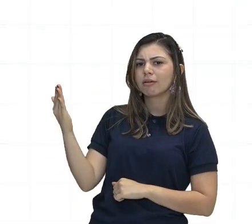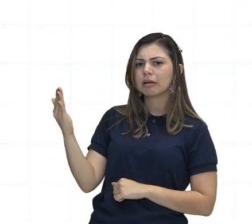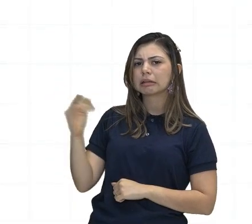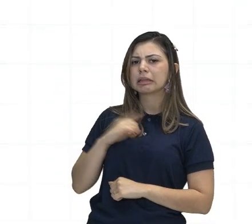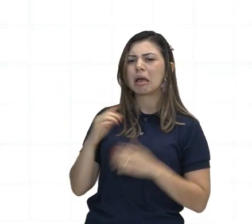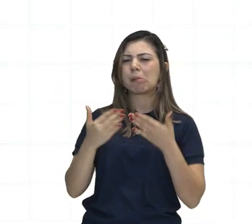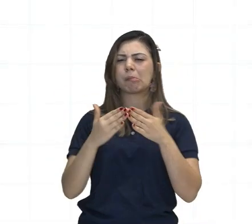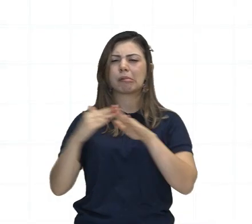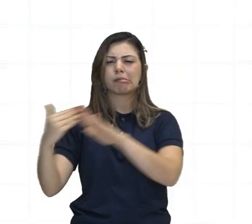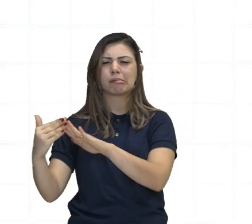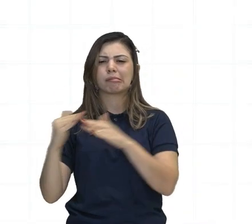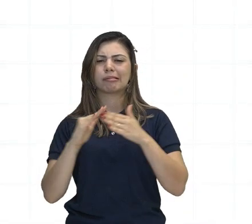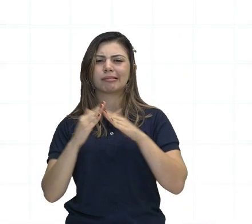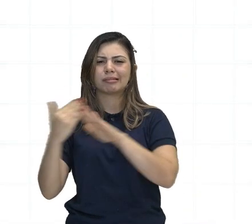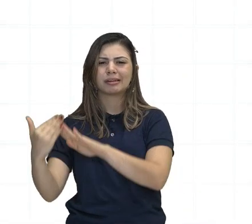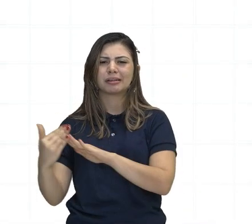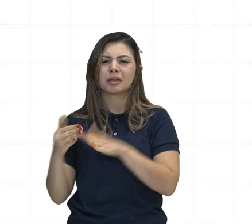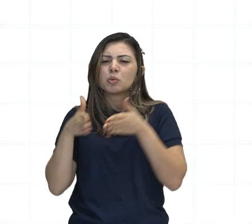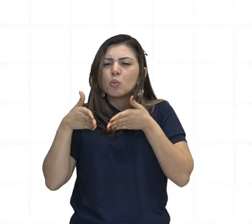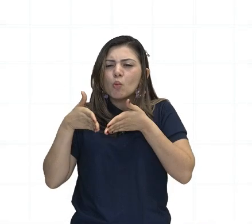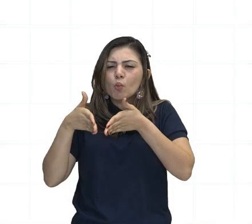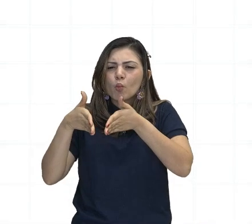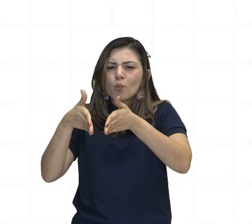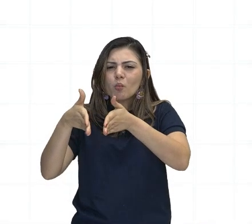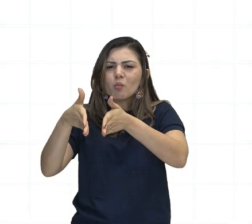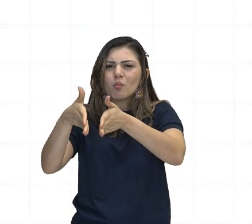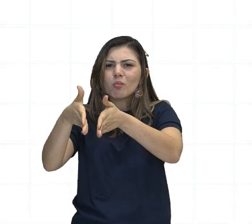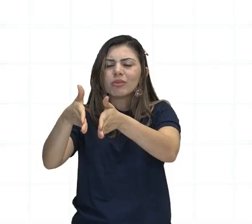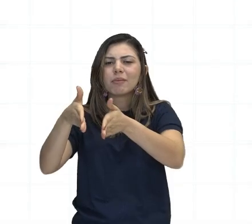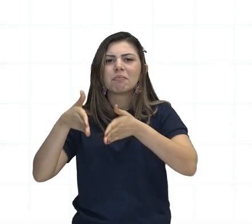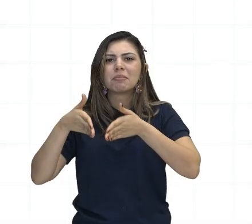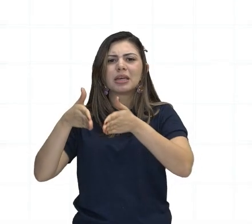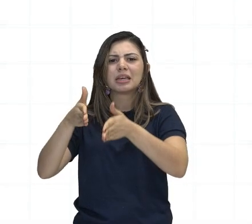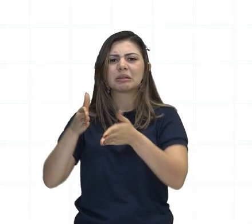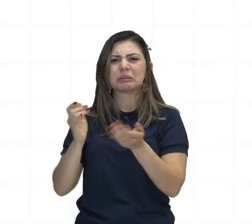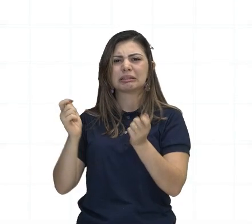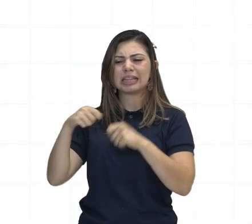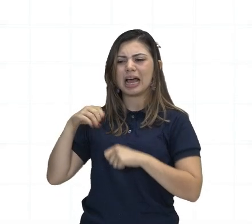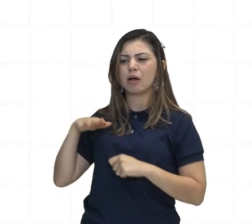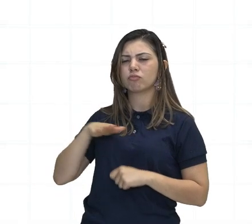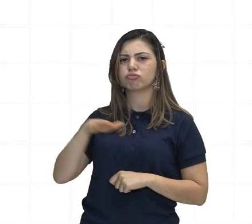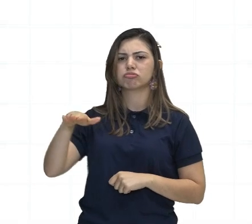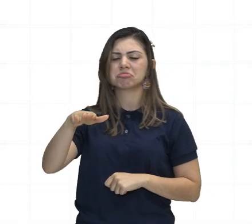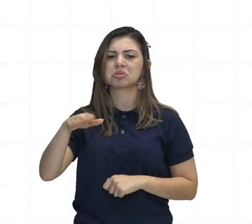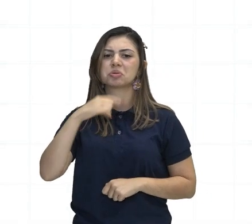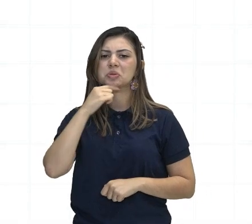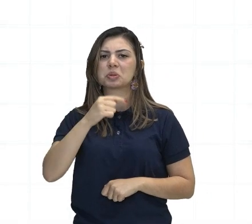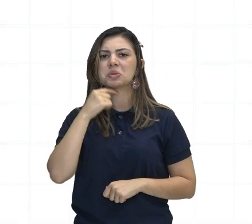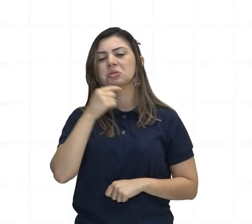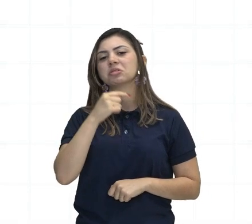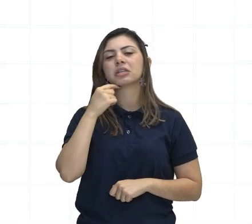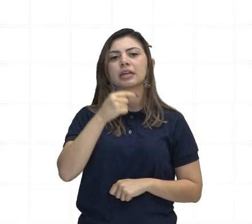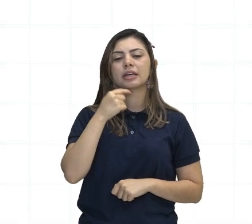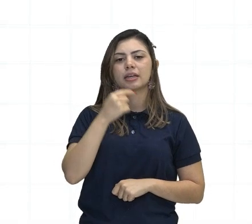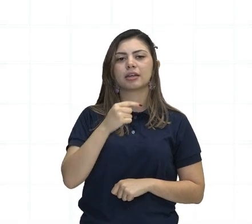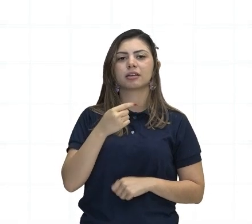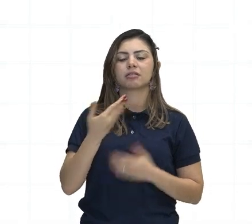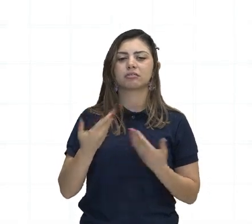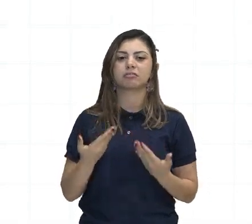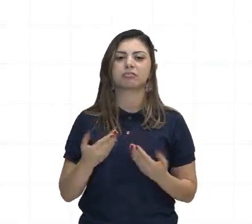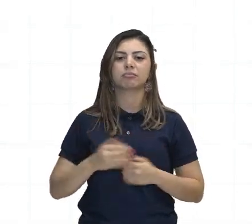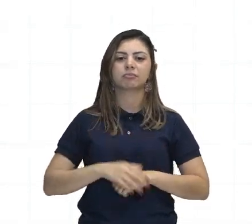moradia irregulares onde não são ruas, são vielas, são becos, não há acesso, né, por algum meio de transporte como um